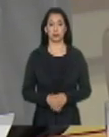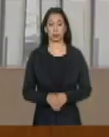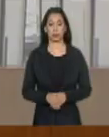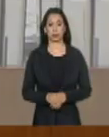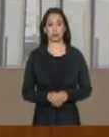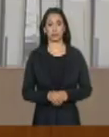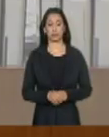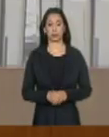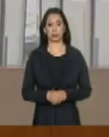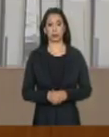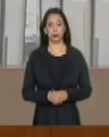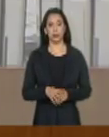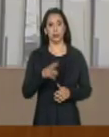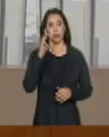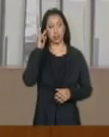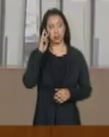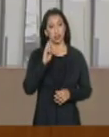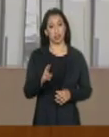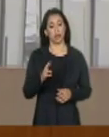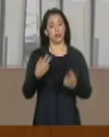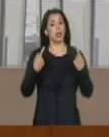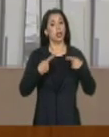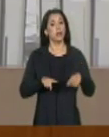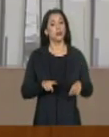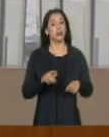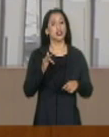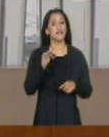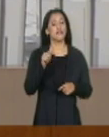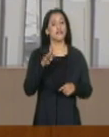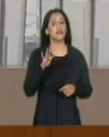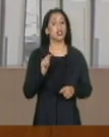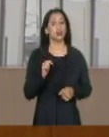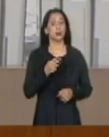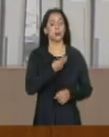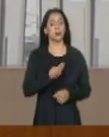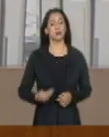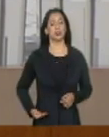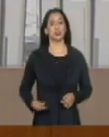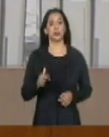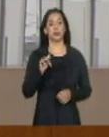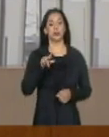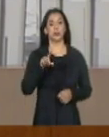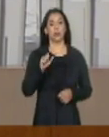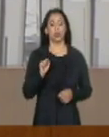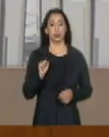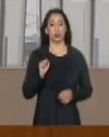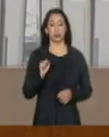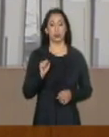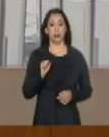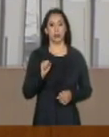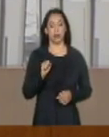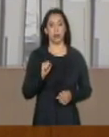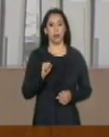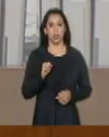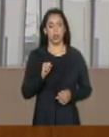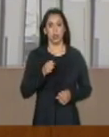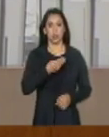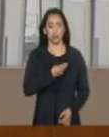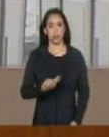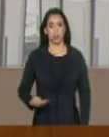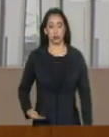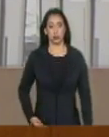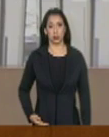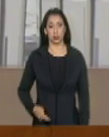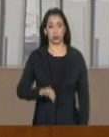pra... Vossa Excelência vai negar um fato? Que, qual é o fato, ministro Fux? O ministro Joaquim Barbosa só decretou as prisões depois do trânsito do julgado definitivo.